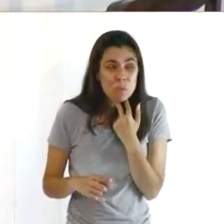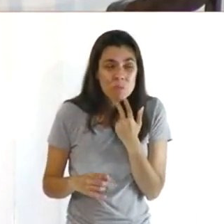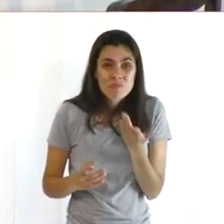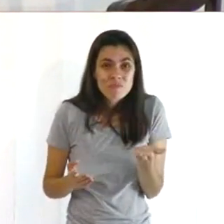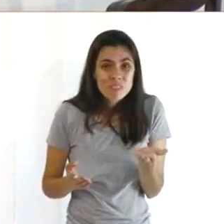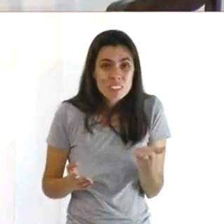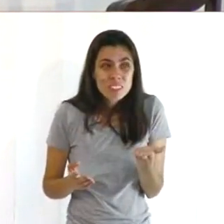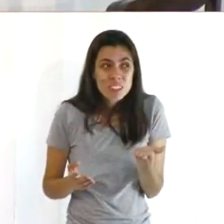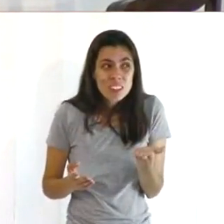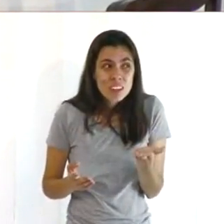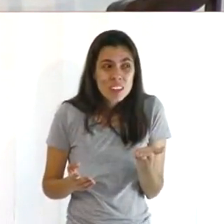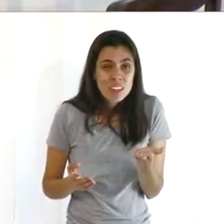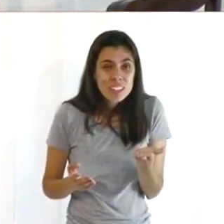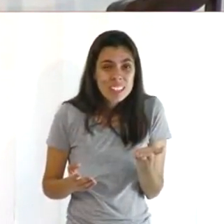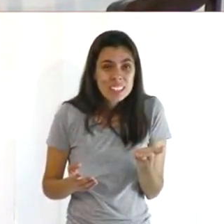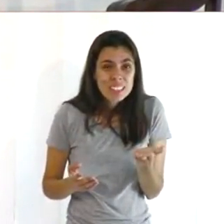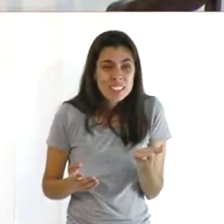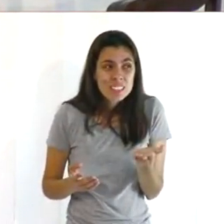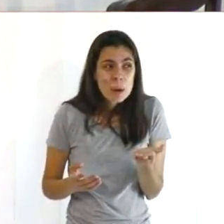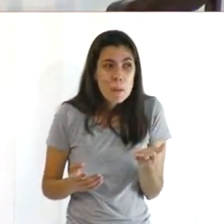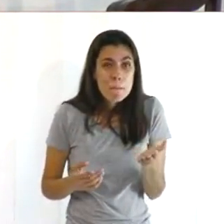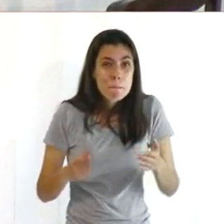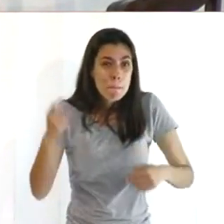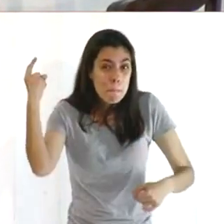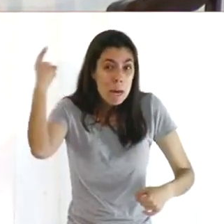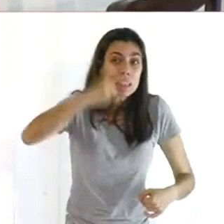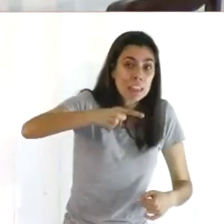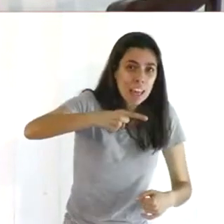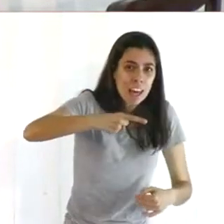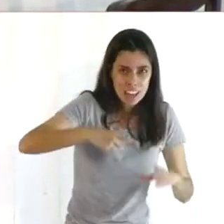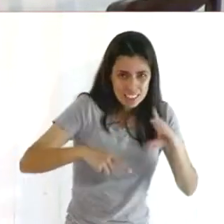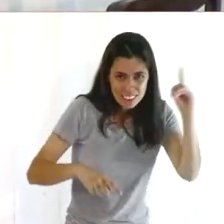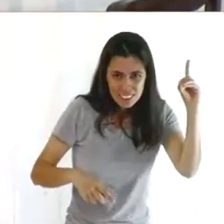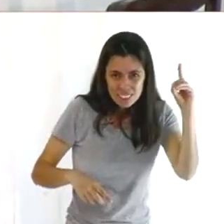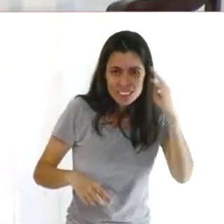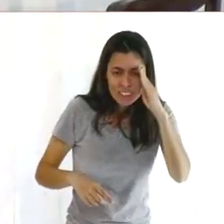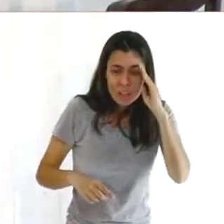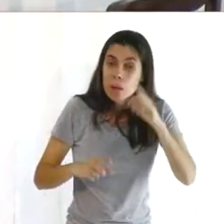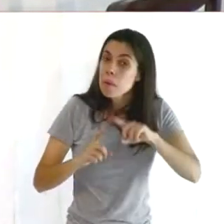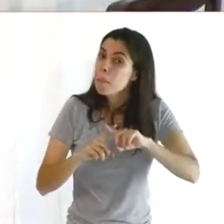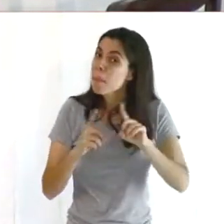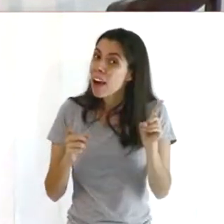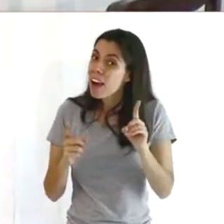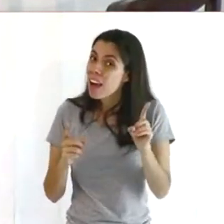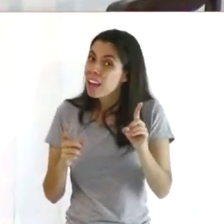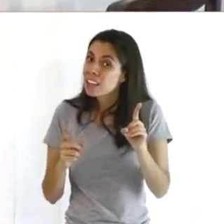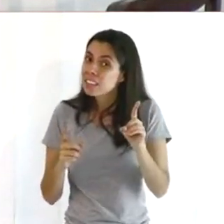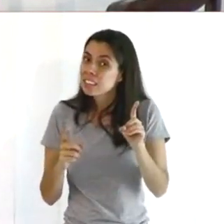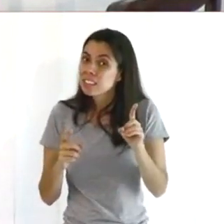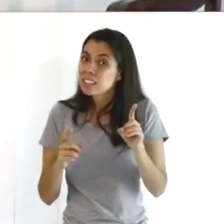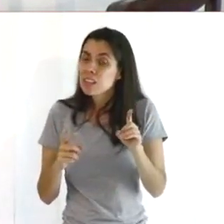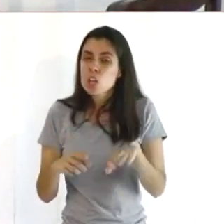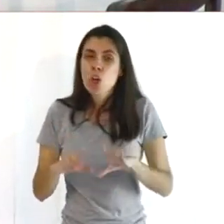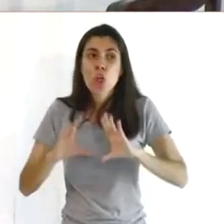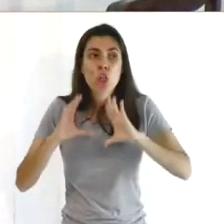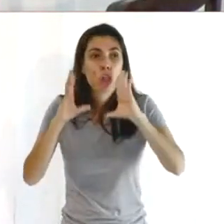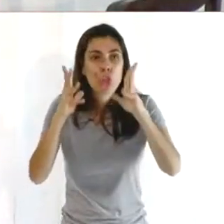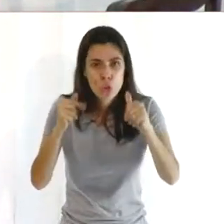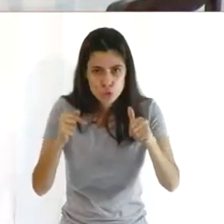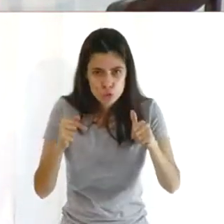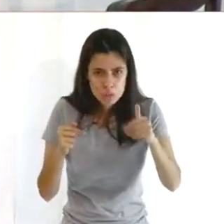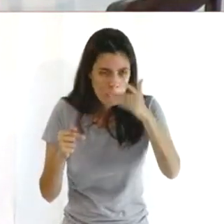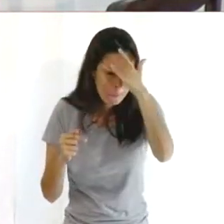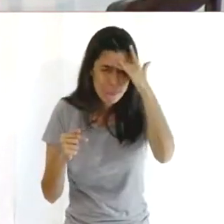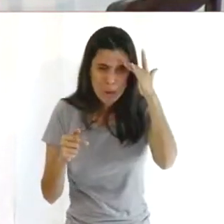estão constantemente na presença de Deus. E o que eu nesta noite espero, com a ajuda do Senhor, passar a você com este salmo, é que se